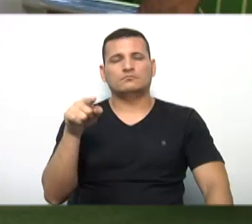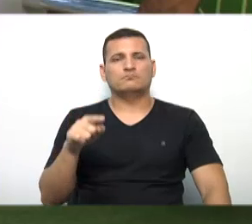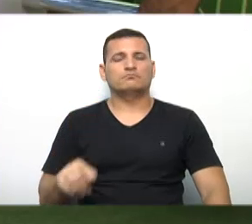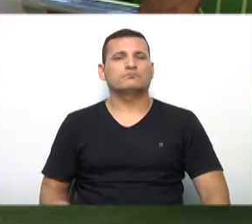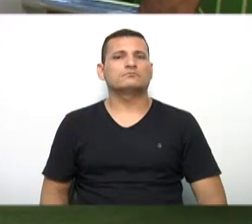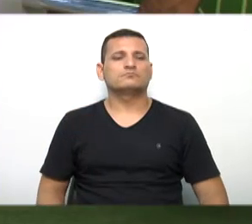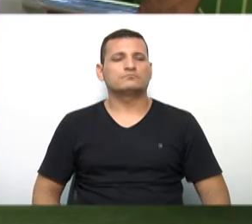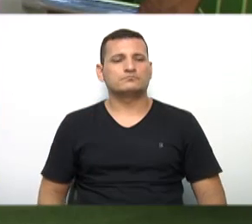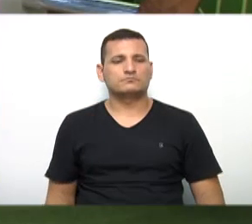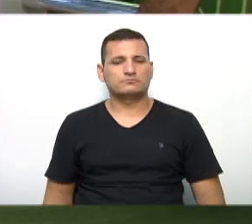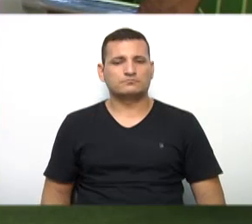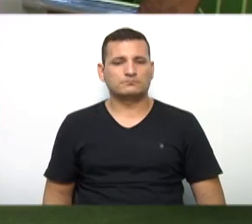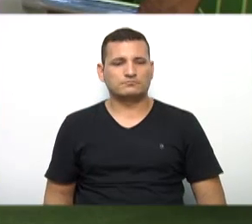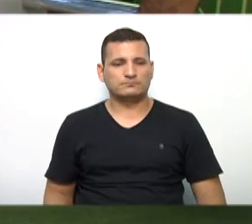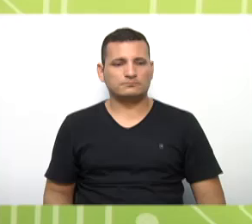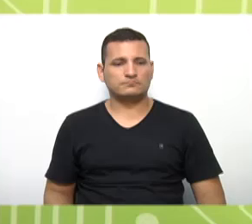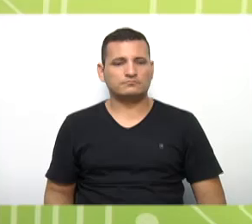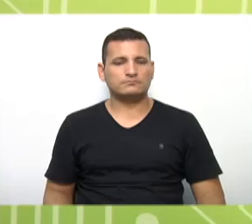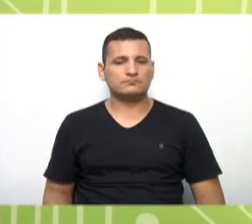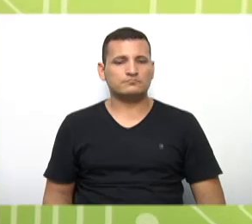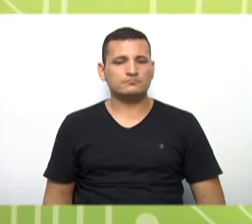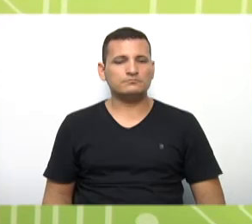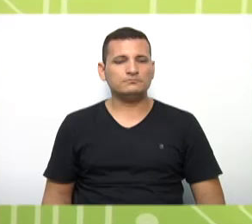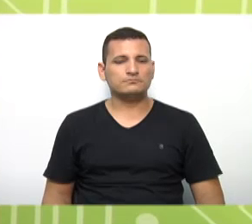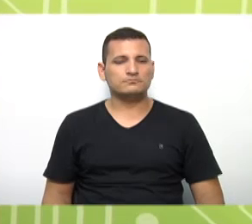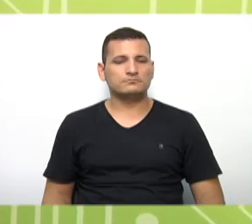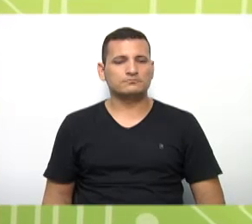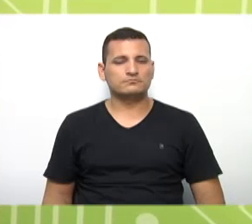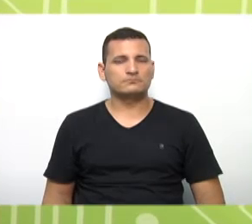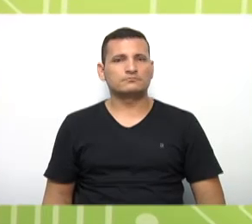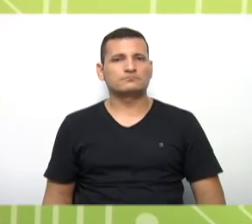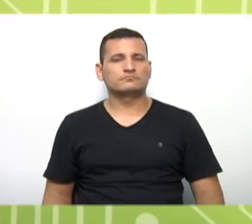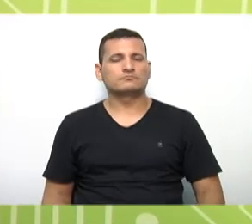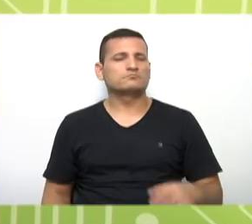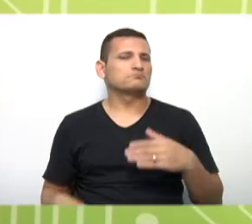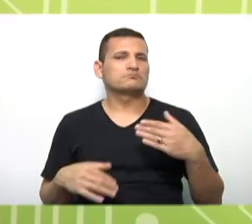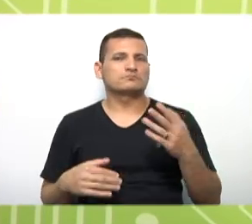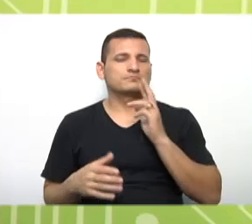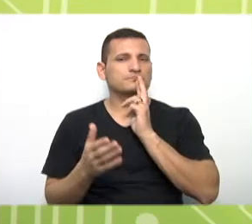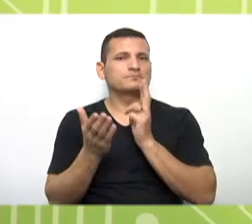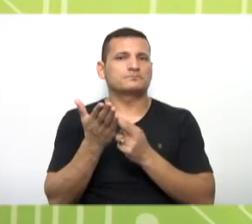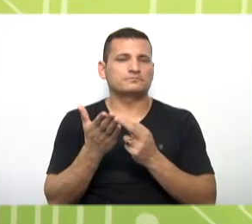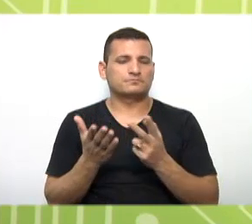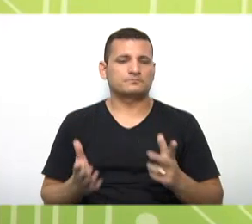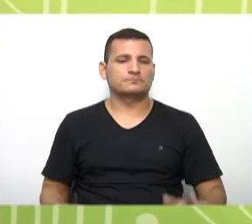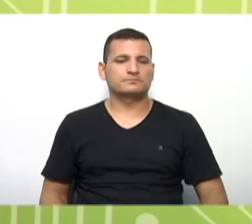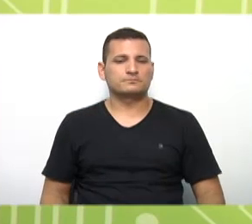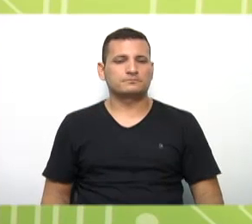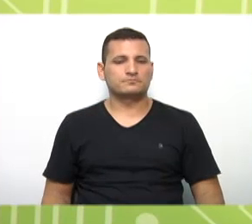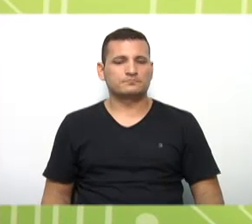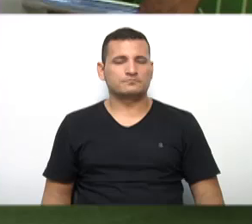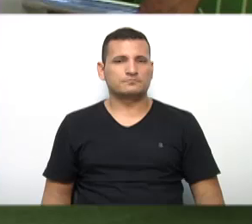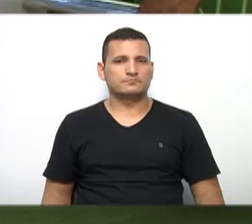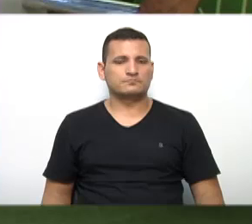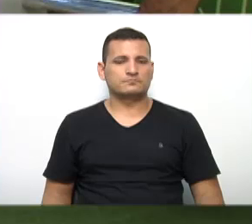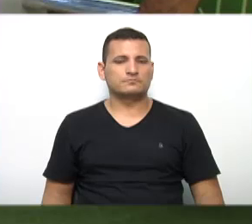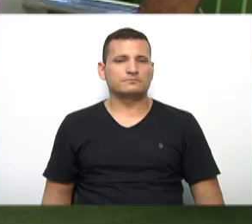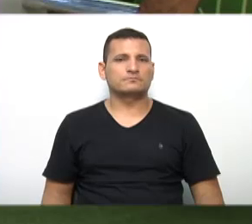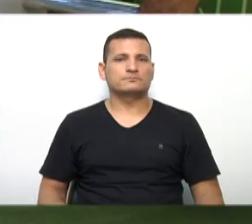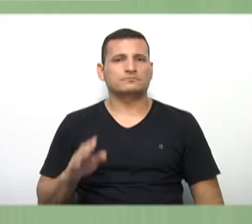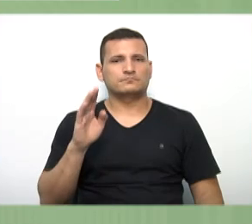participando bem, né? Uhum. Pode trazer as respostas aí pra gente na primeira afirmativa.